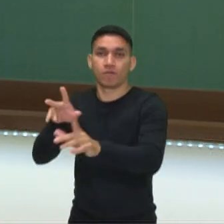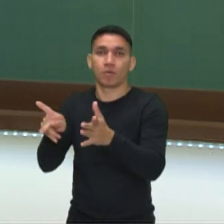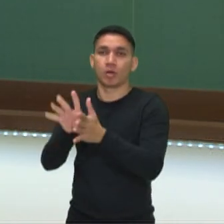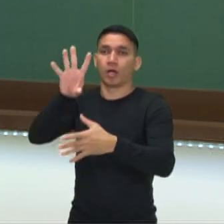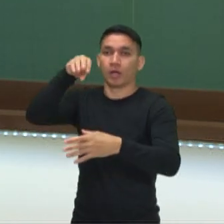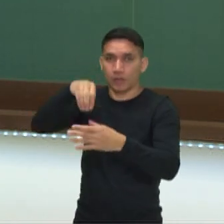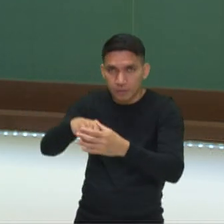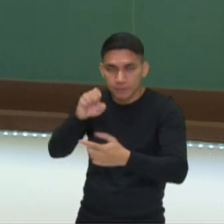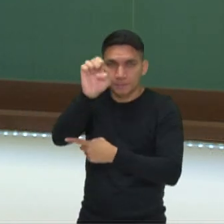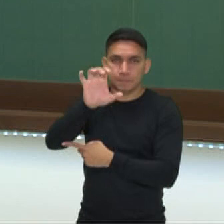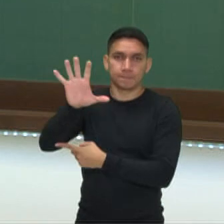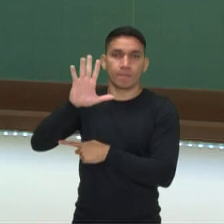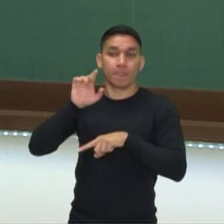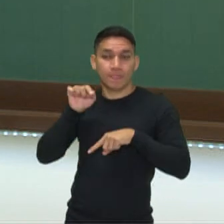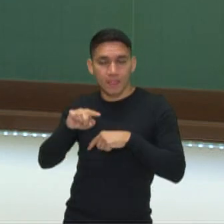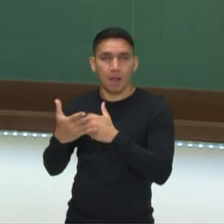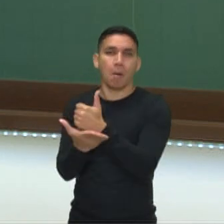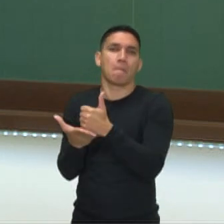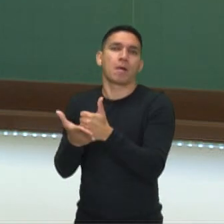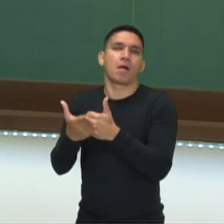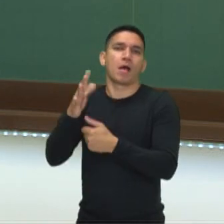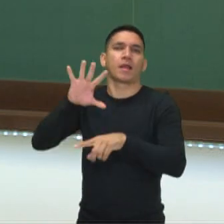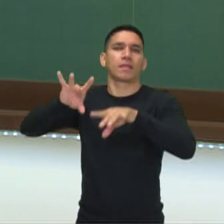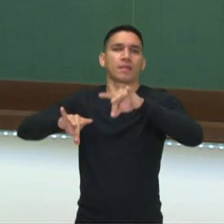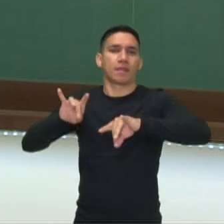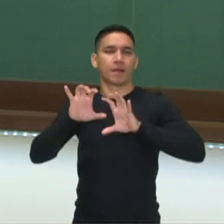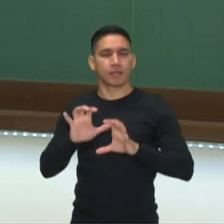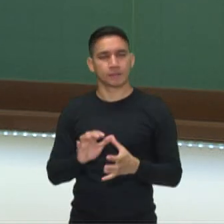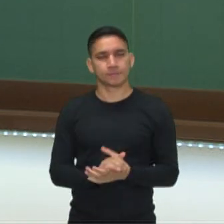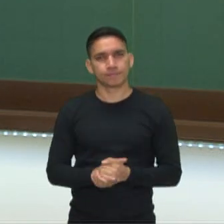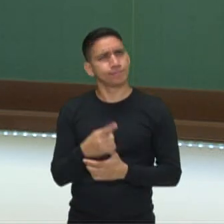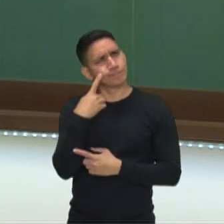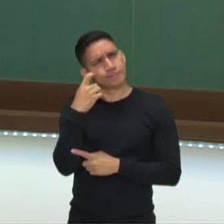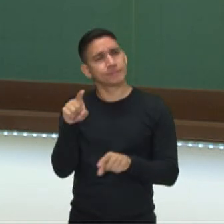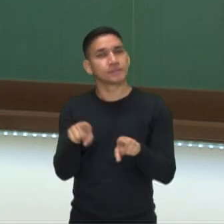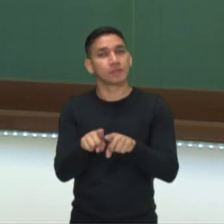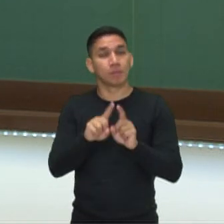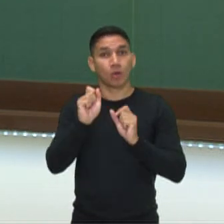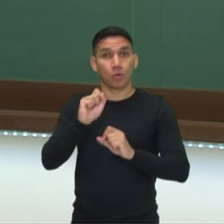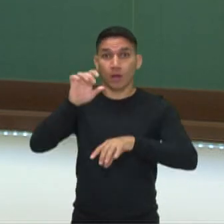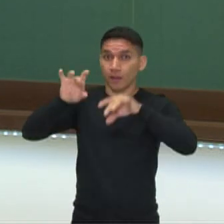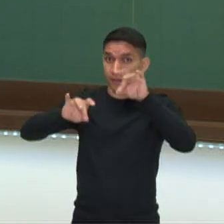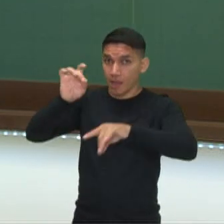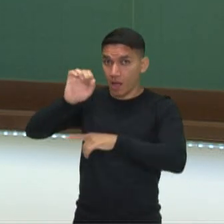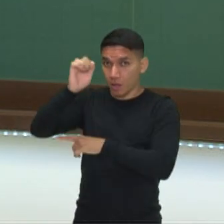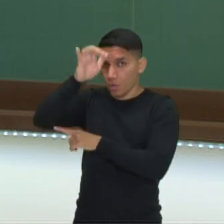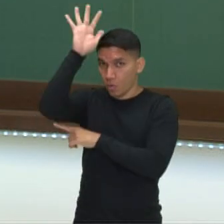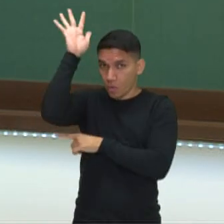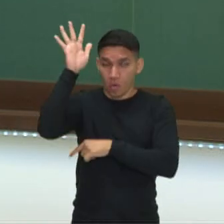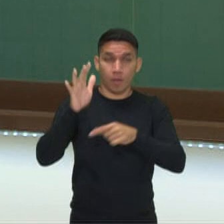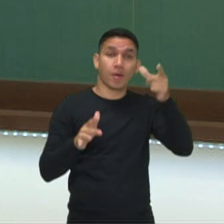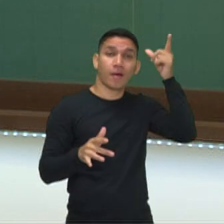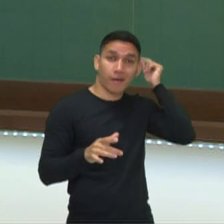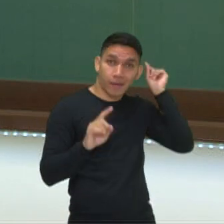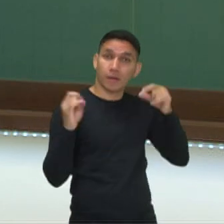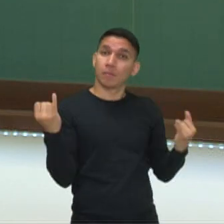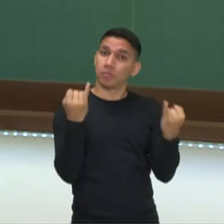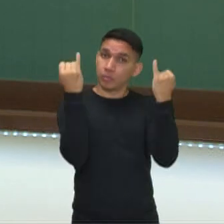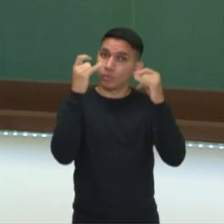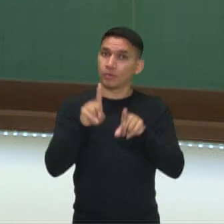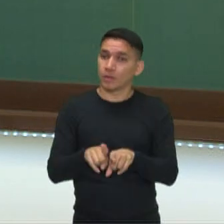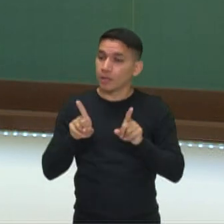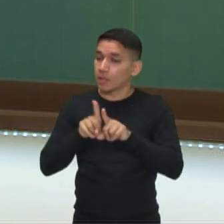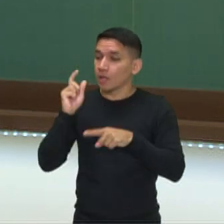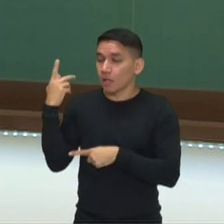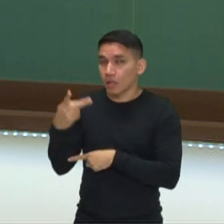teatro europeu. Então foi a base do teatro. E uma coisa bem interessante, que o teatro grego ele é muito importante. O romano ele era muito